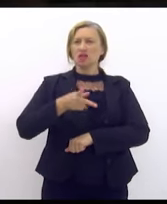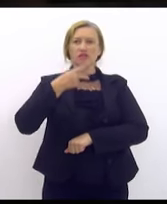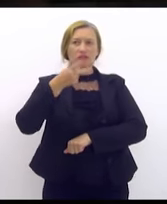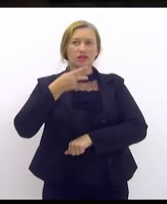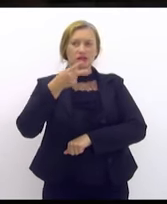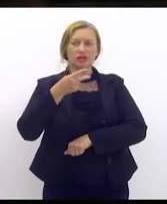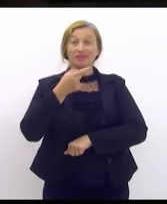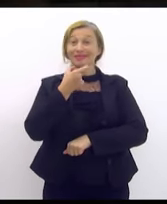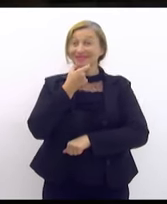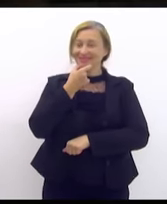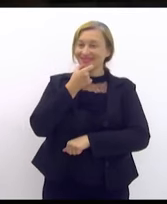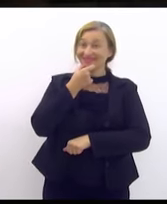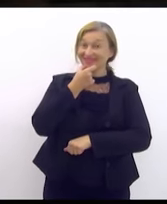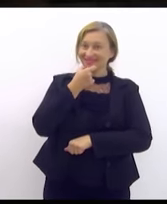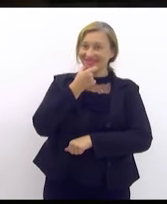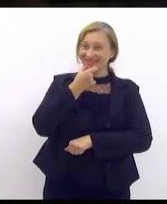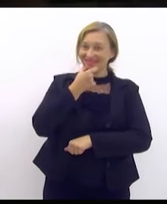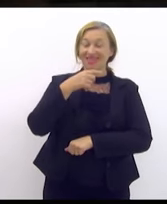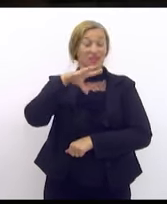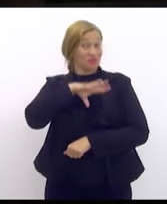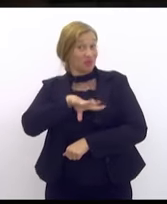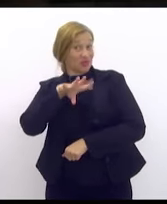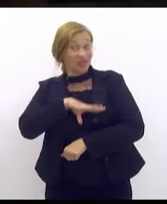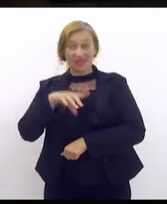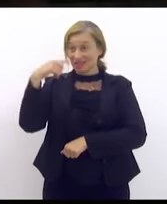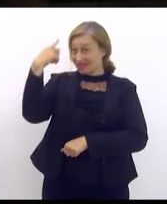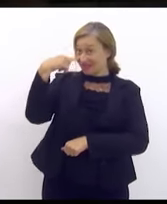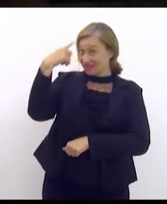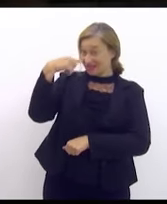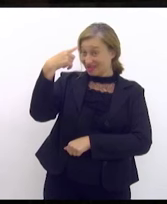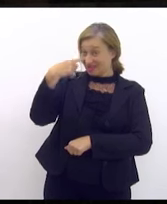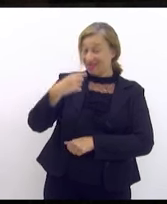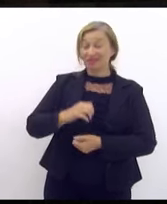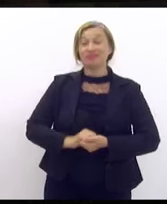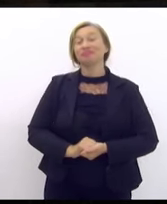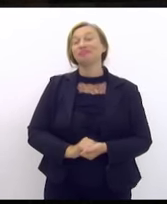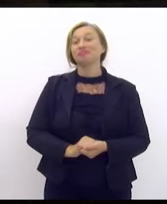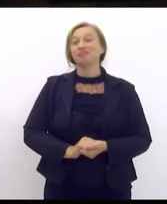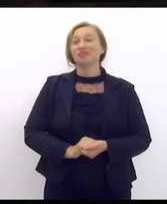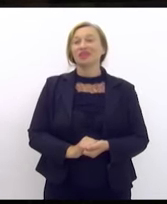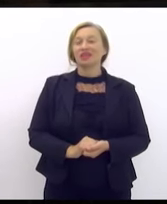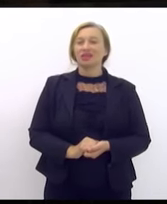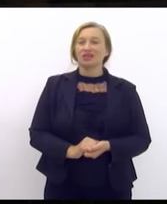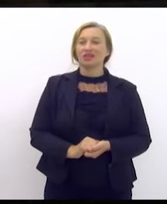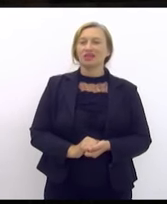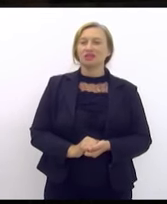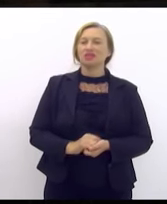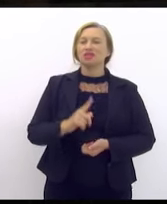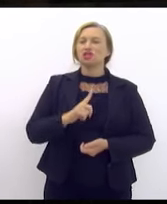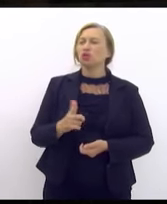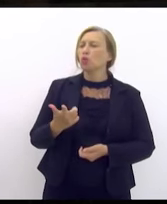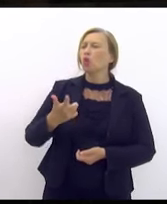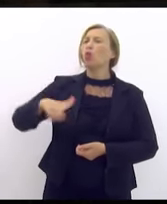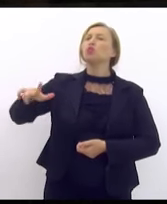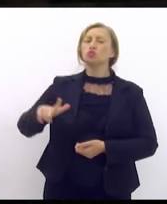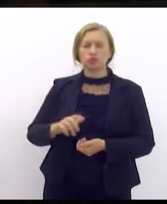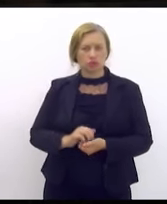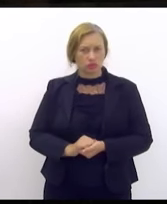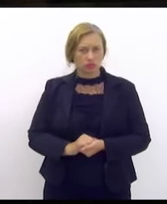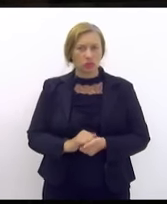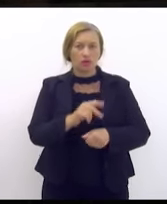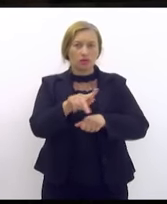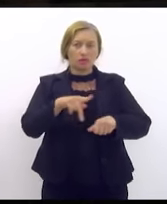Inglaterra inglês português espanhol Portugal e Espanha né tinham outros